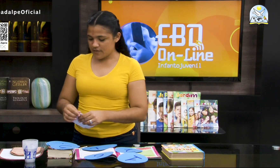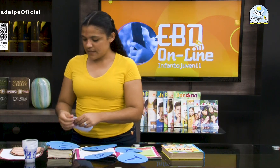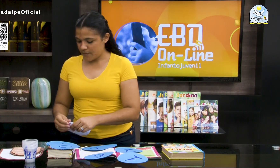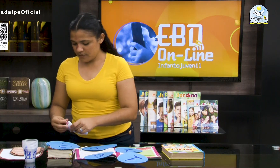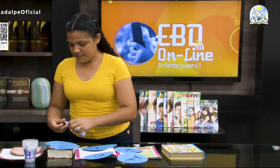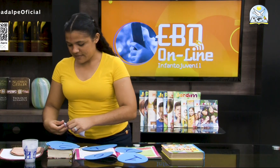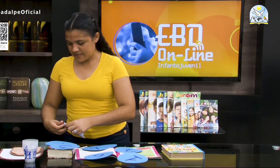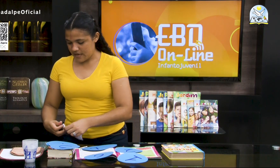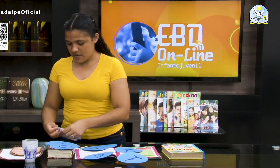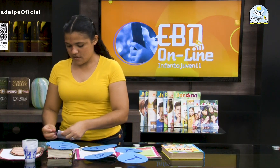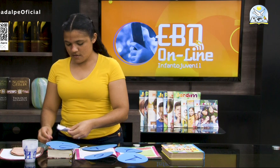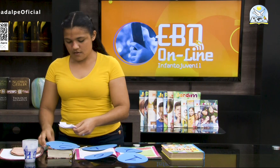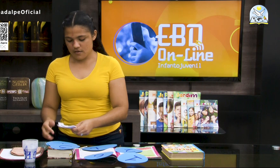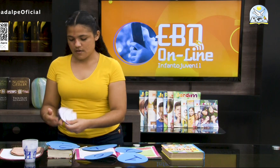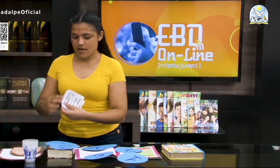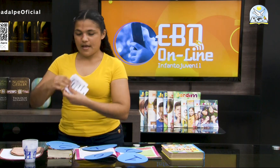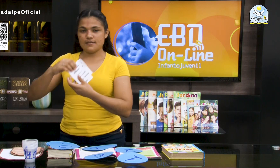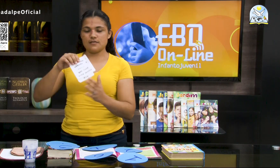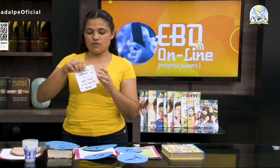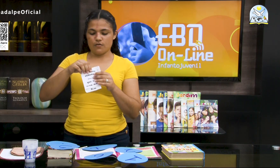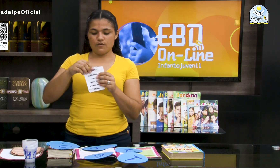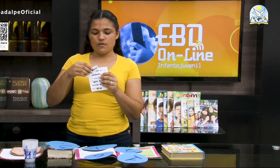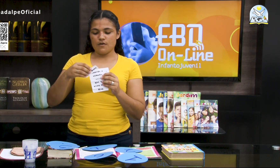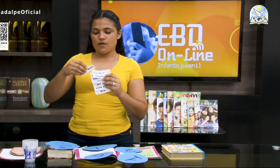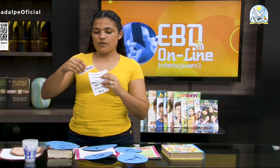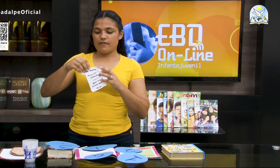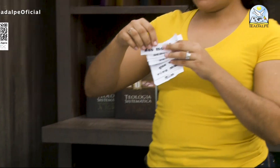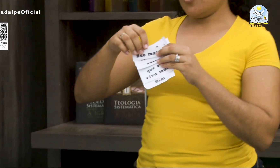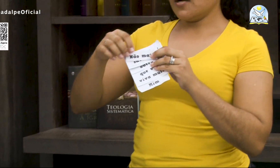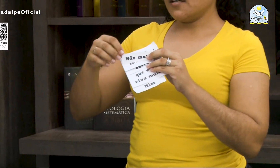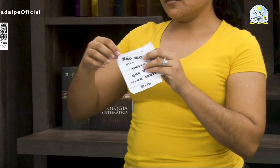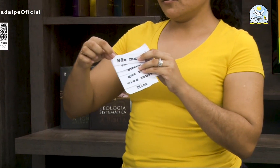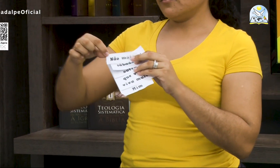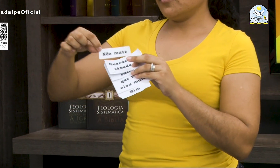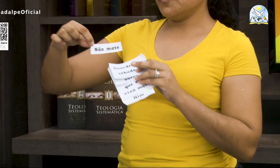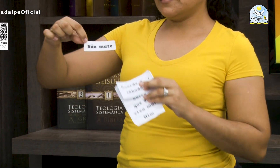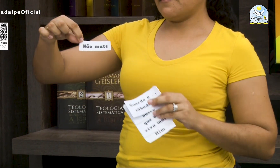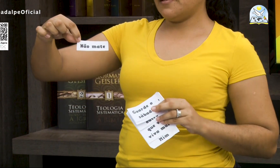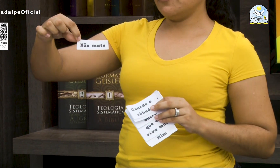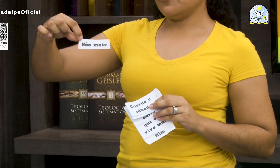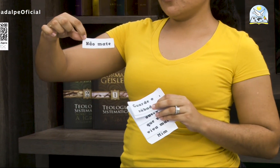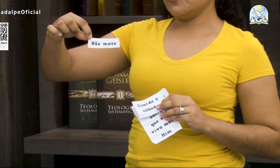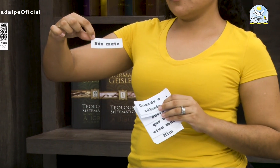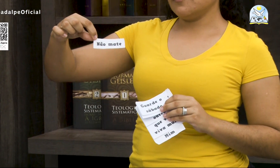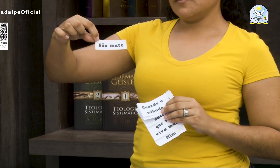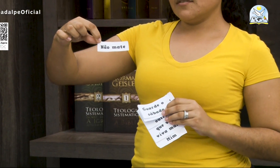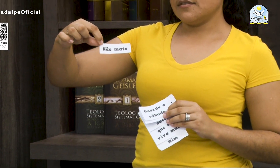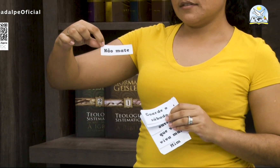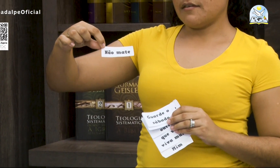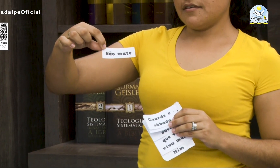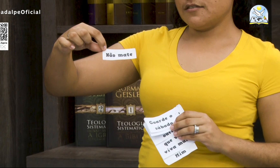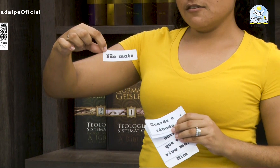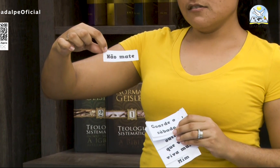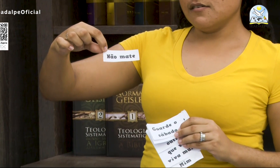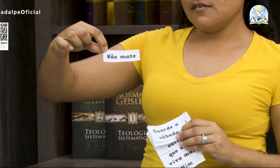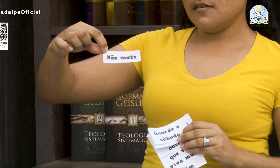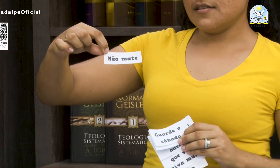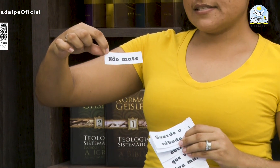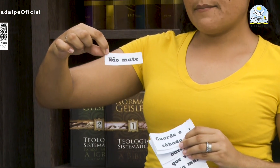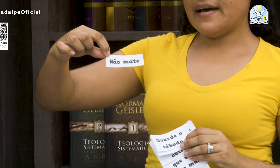E você pode fazer assim, ó. Vai colocando os mandamentos, tá